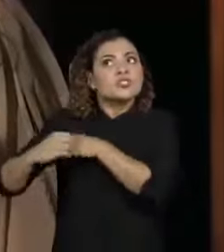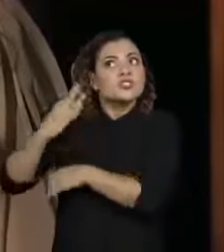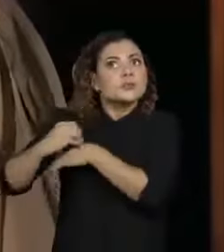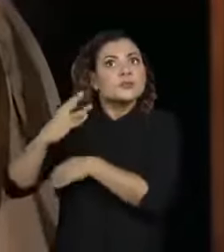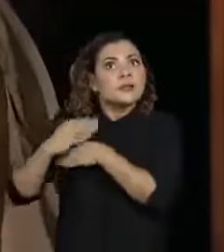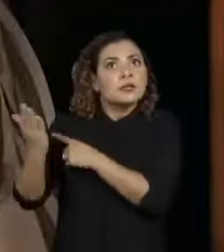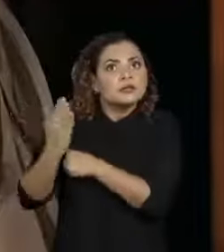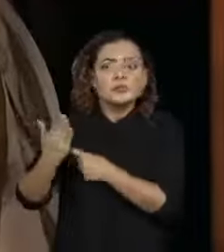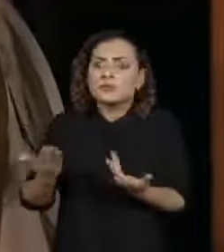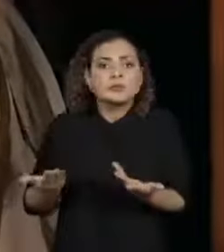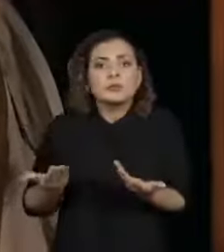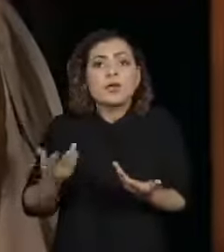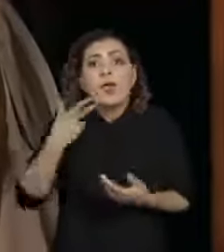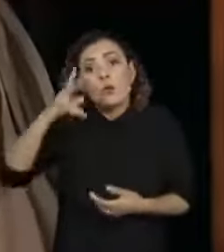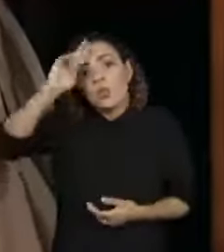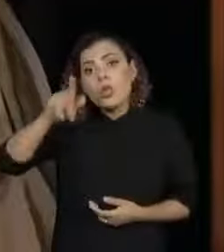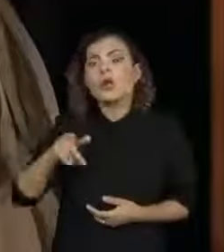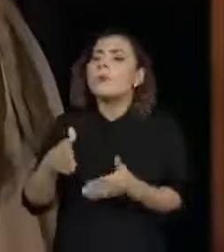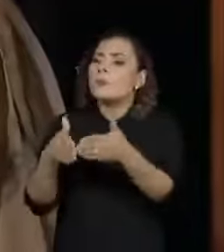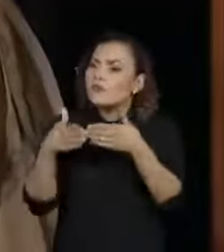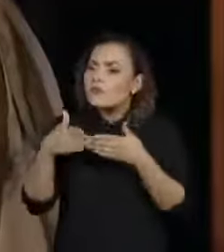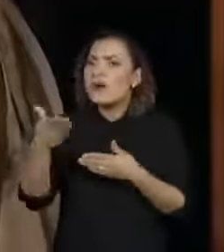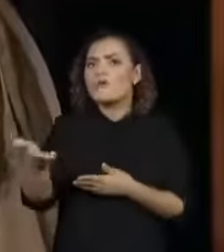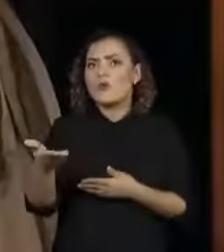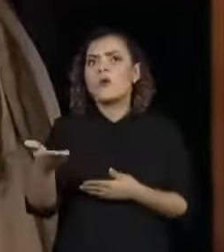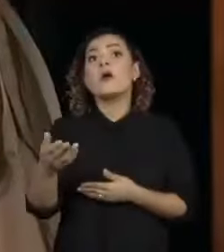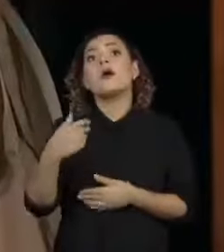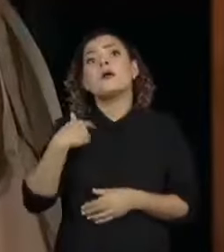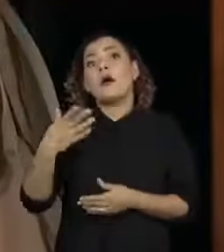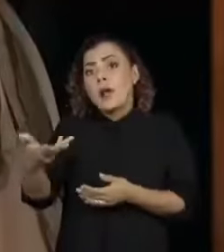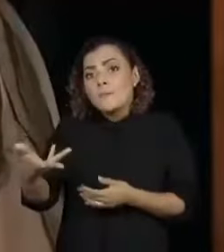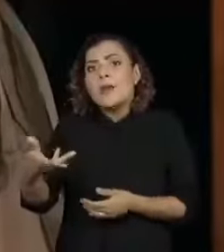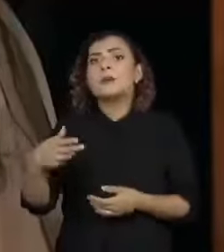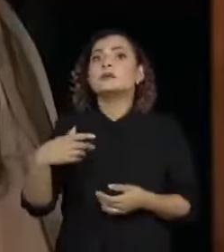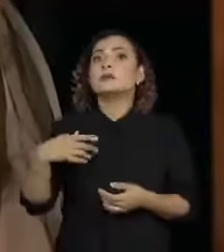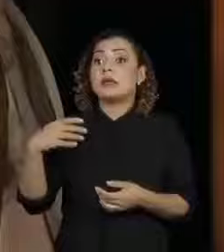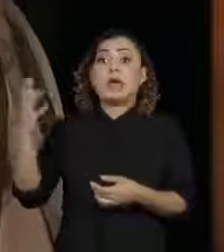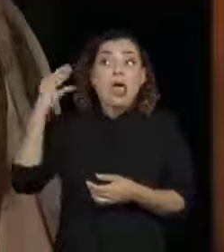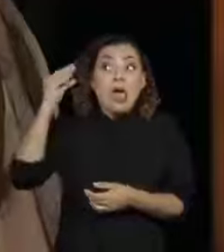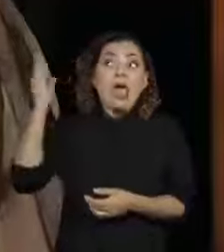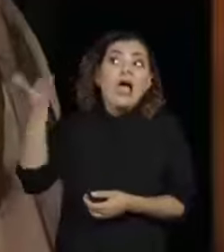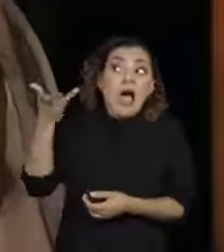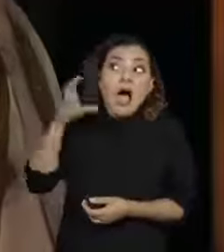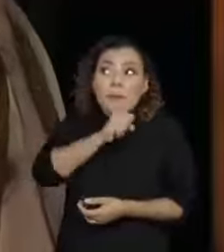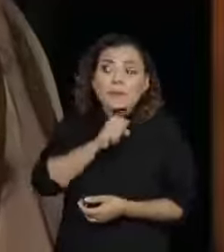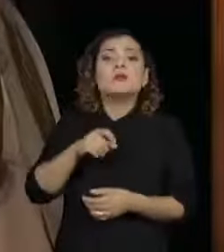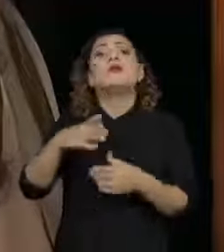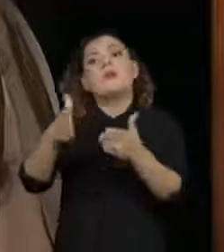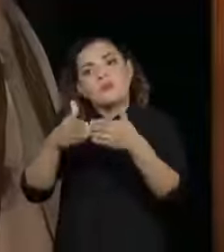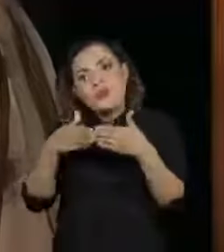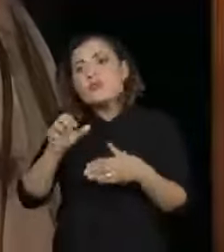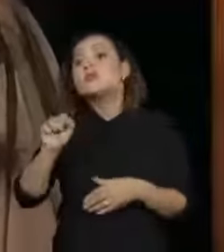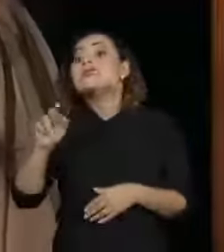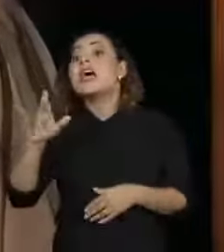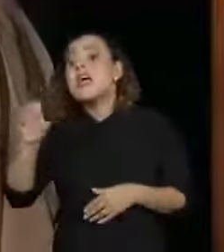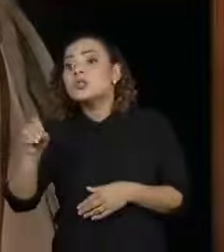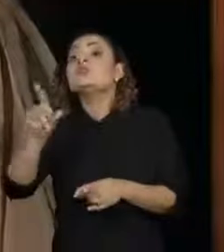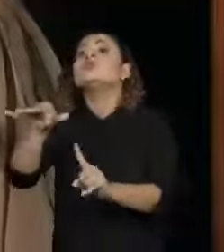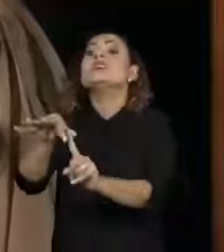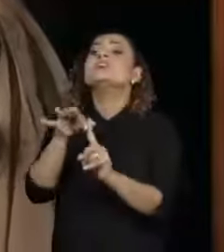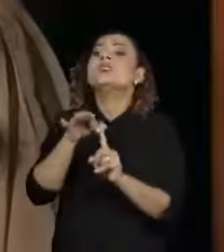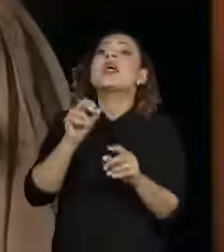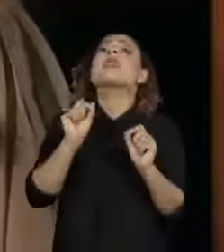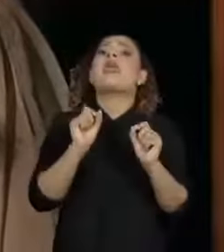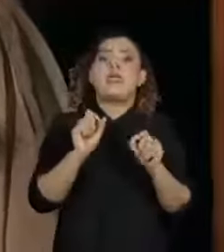e eu troquei o nome eu falei por favor a pressa ele Marisa eu tinha que dizer por favor Sérgio diga quem você